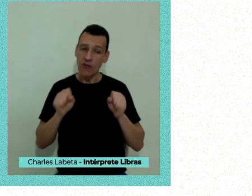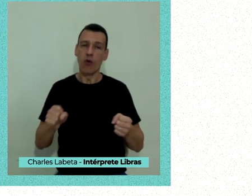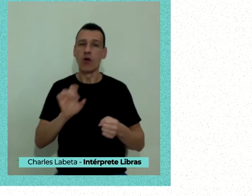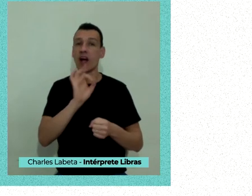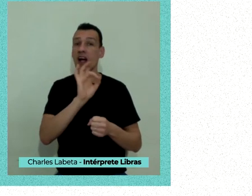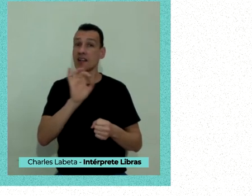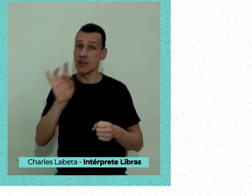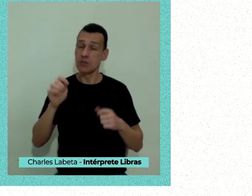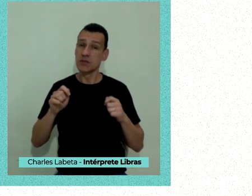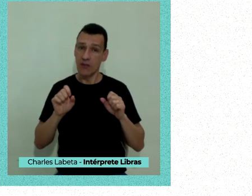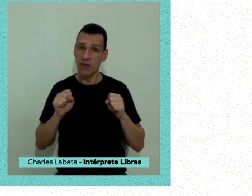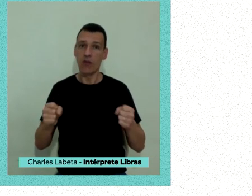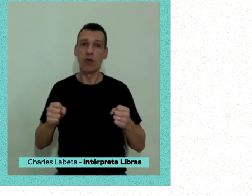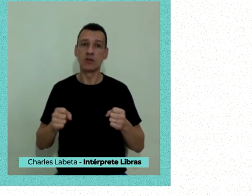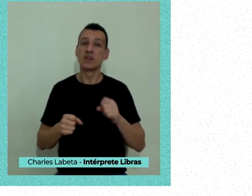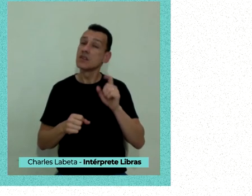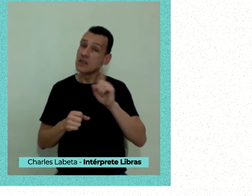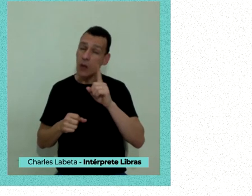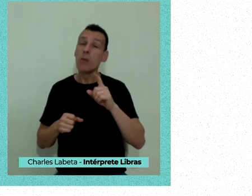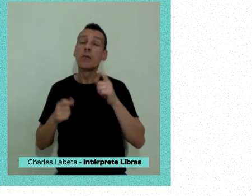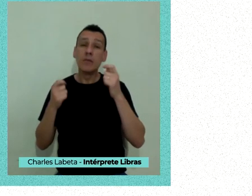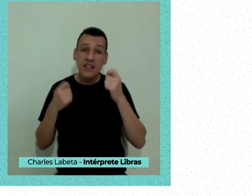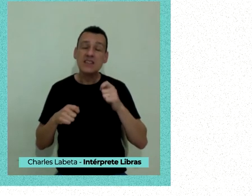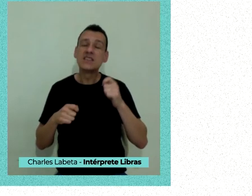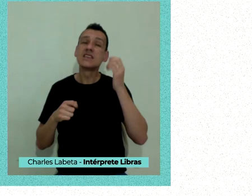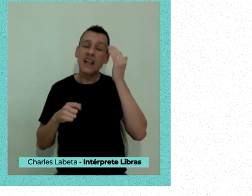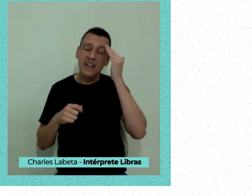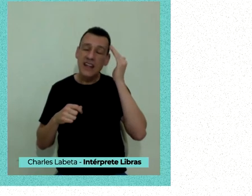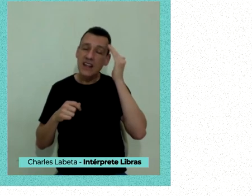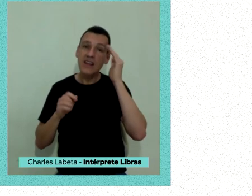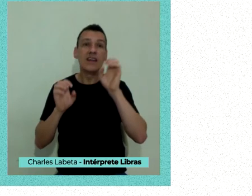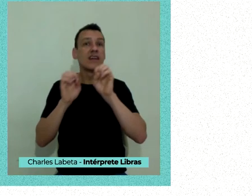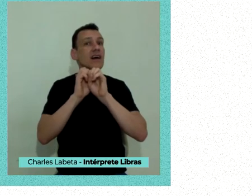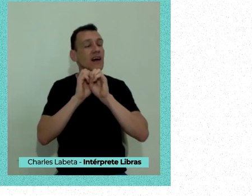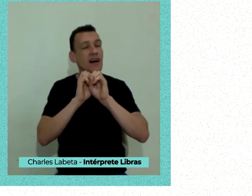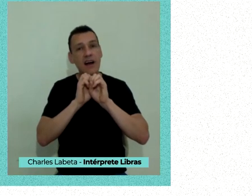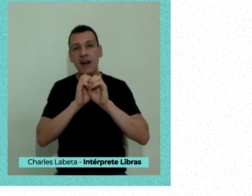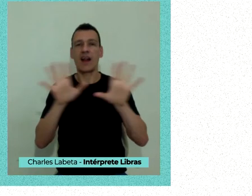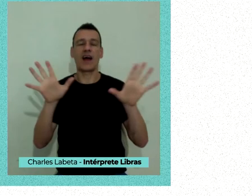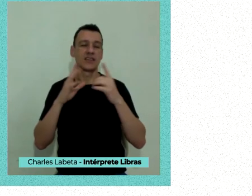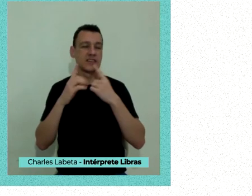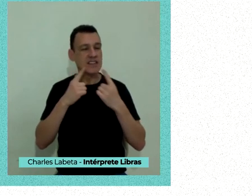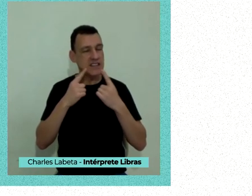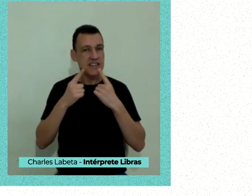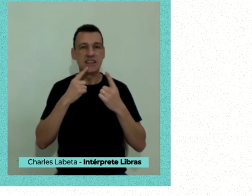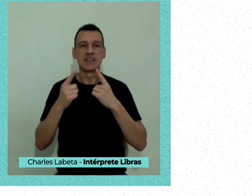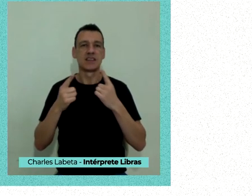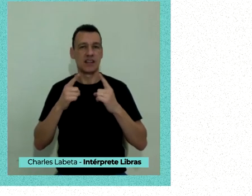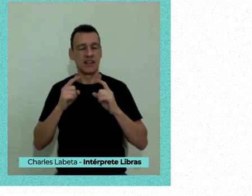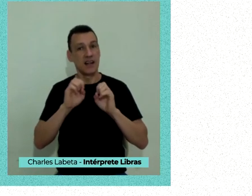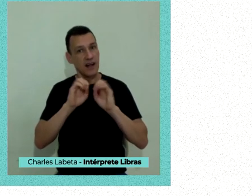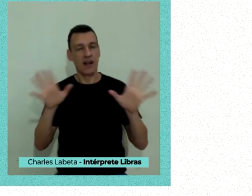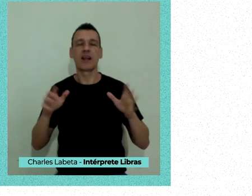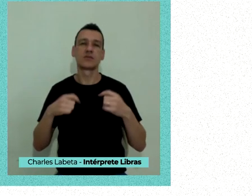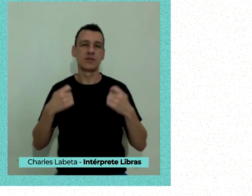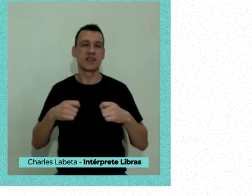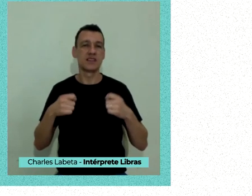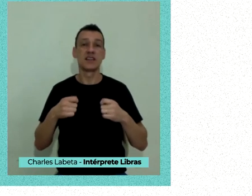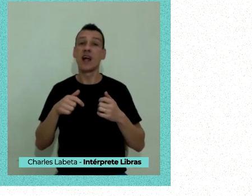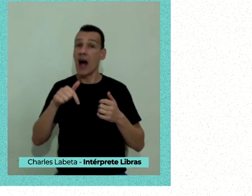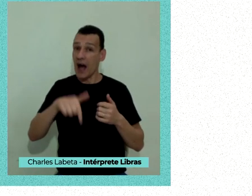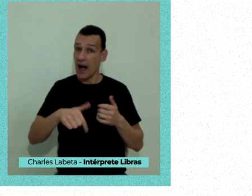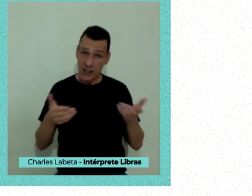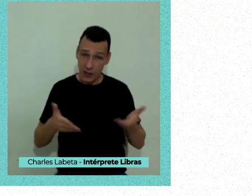e problematizar o capacitismo. E aqui debater uma escola para todas, numa perspectiva mais